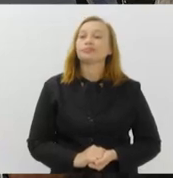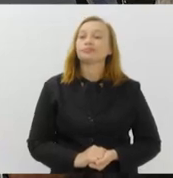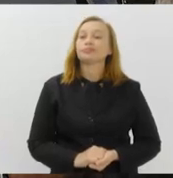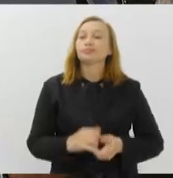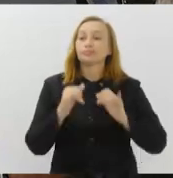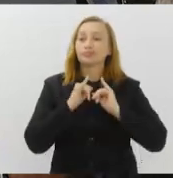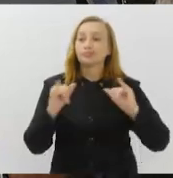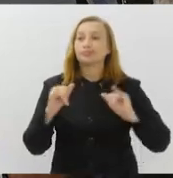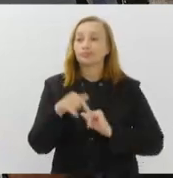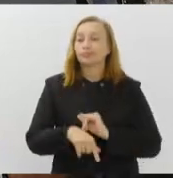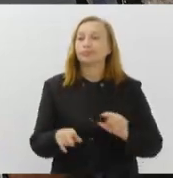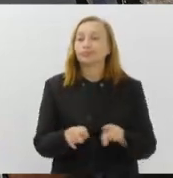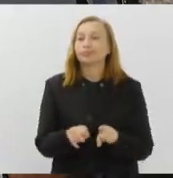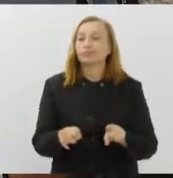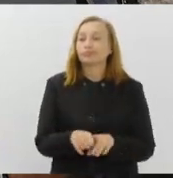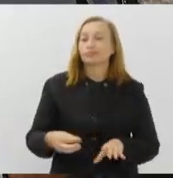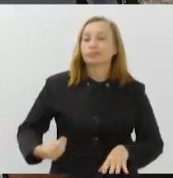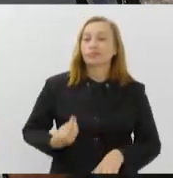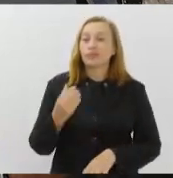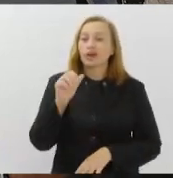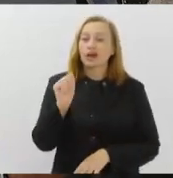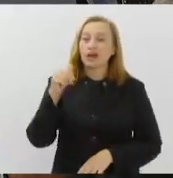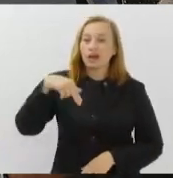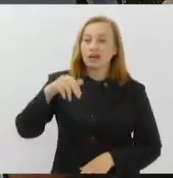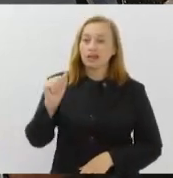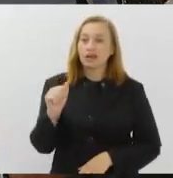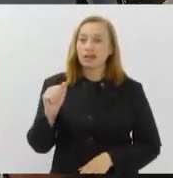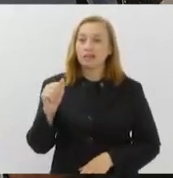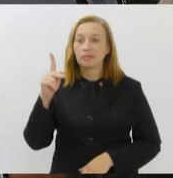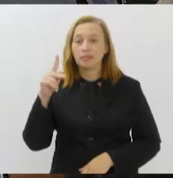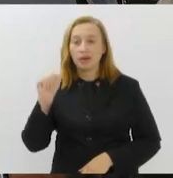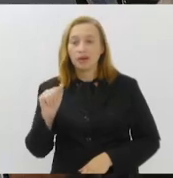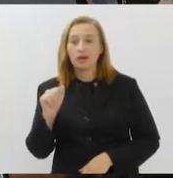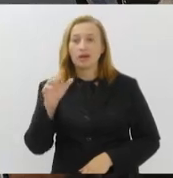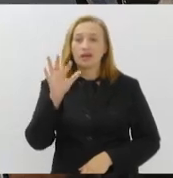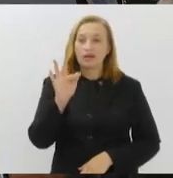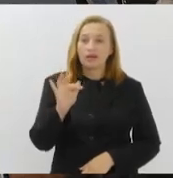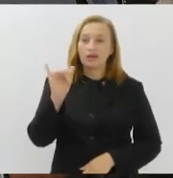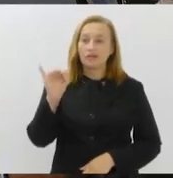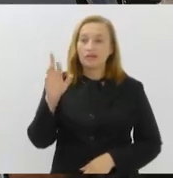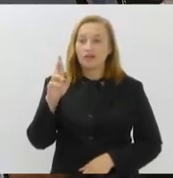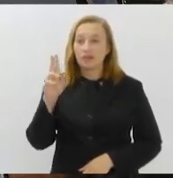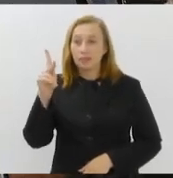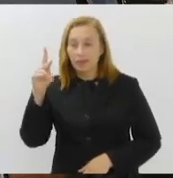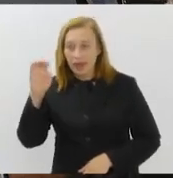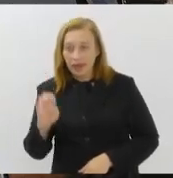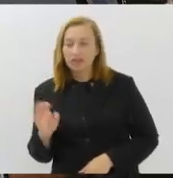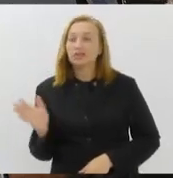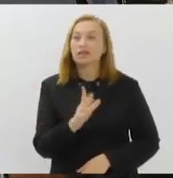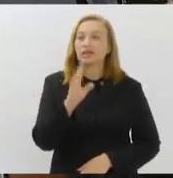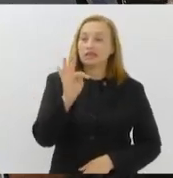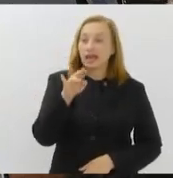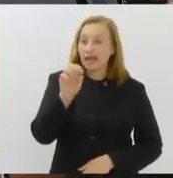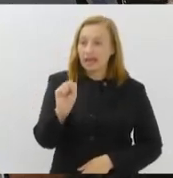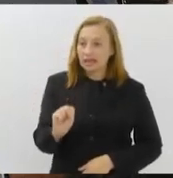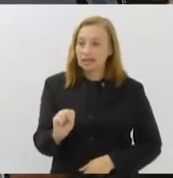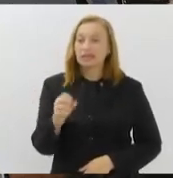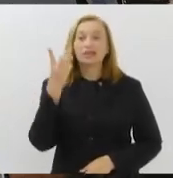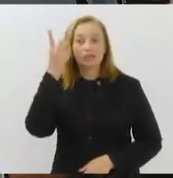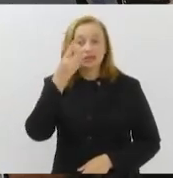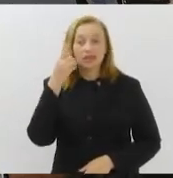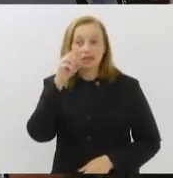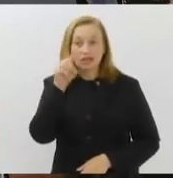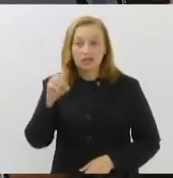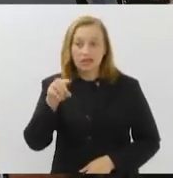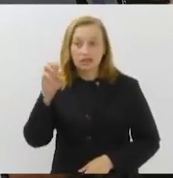Anunciar aqui também a presença da Ana Paula Araújo, da FIPERJ, muito obrigada, da Thaisa Alves, do gabinete da deputada Zeidan,